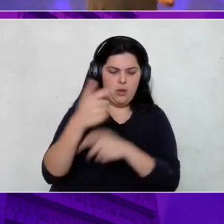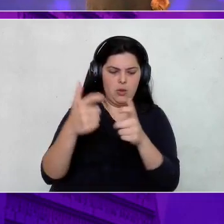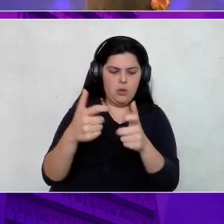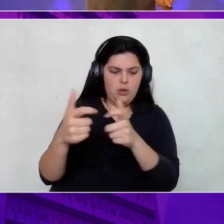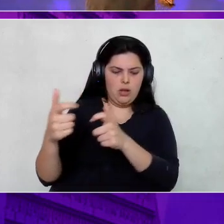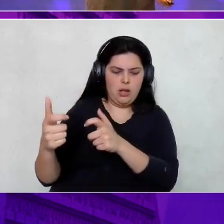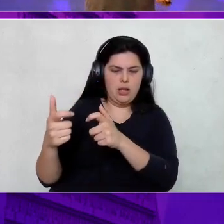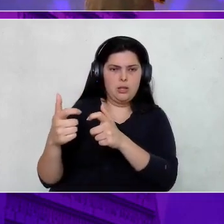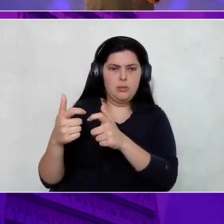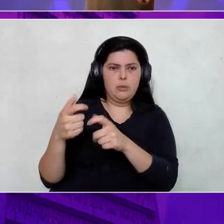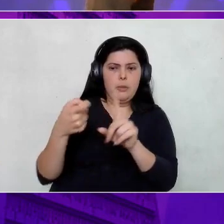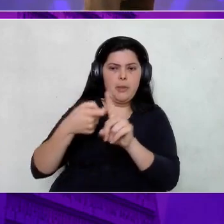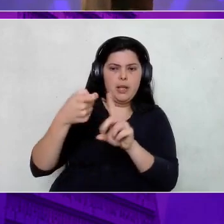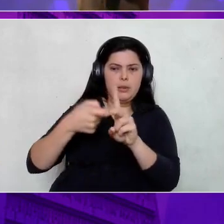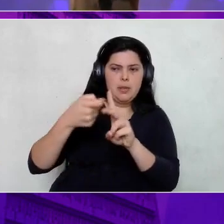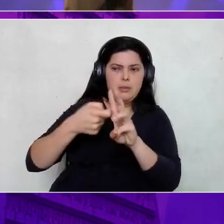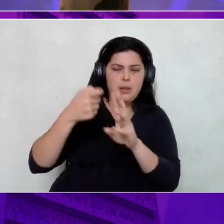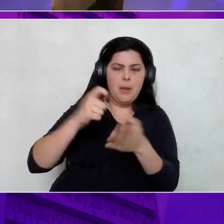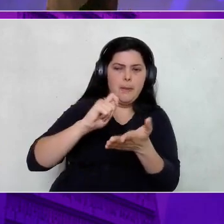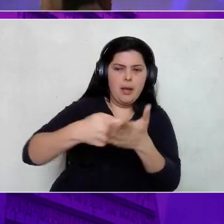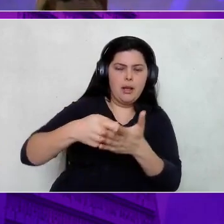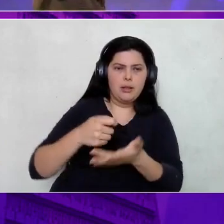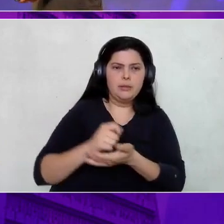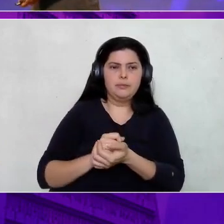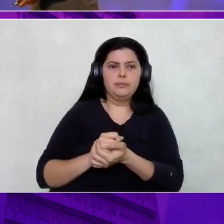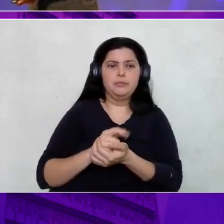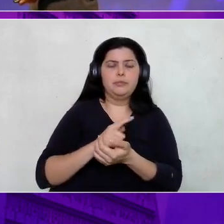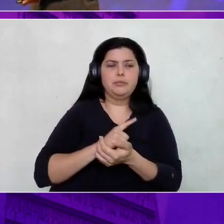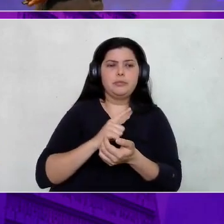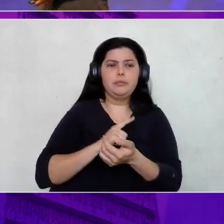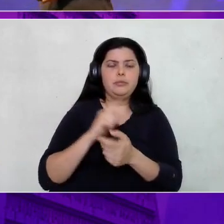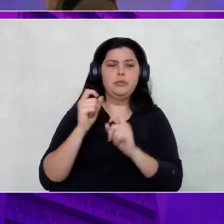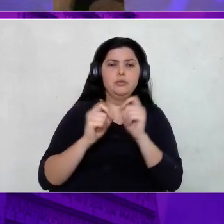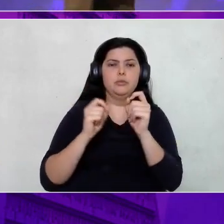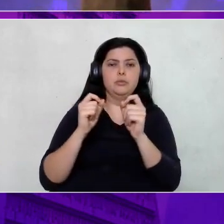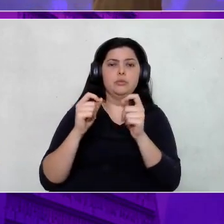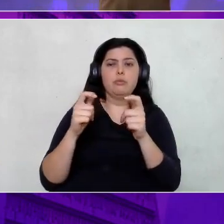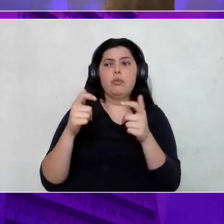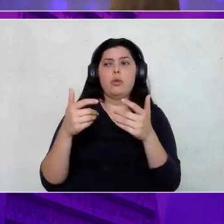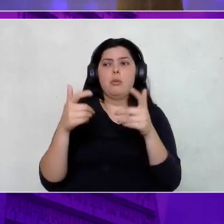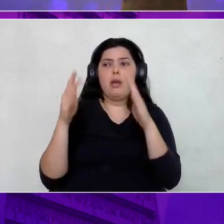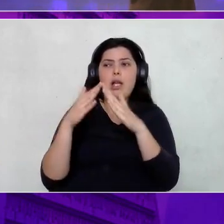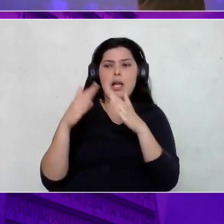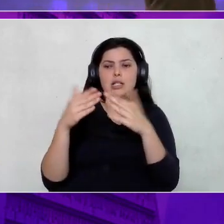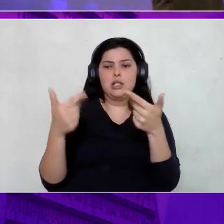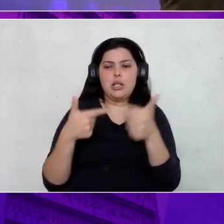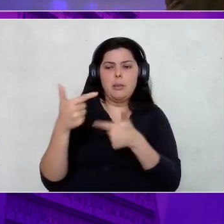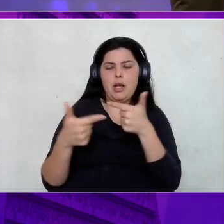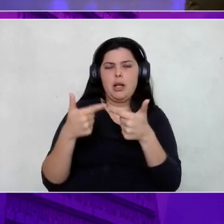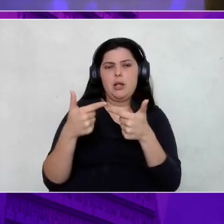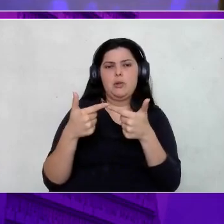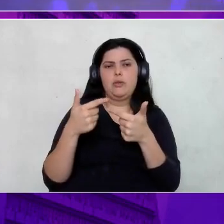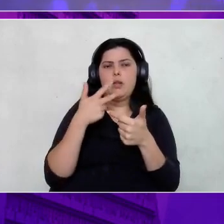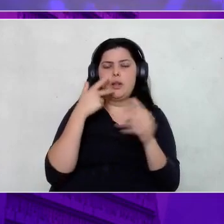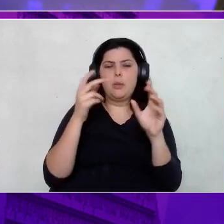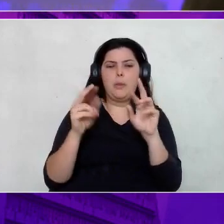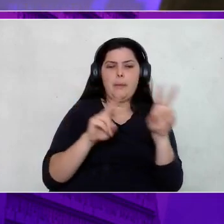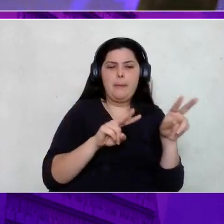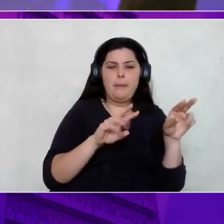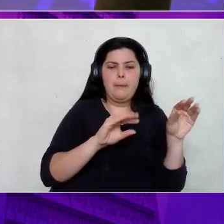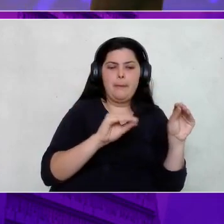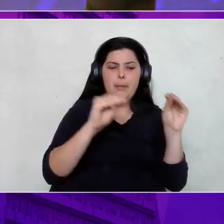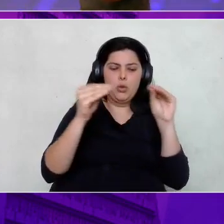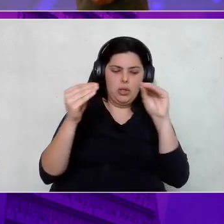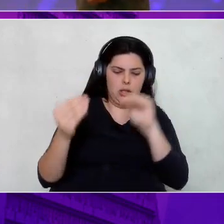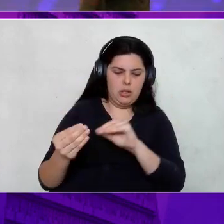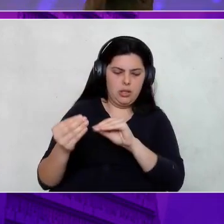mensalidade. Então, você tem um home as a service. Sim? Então, estamos começando a ver uma migração de tudo as a